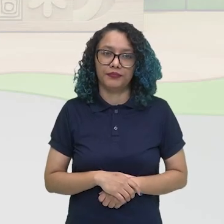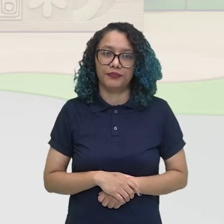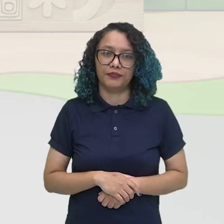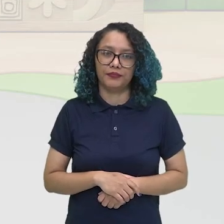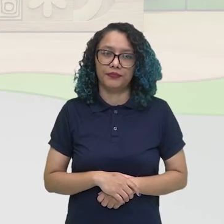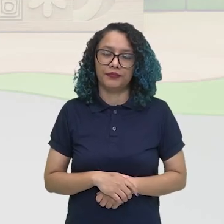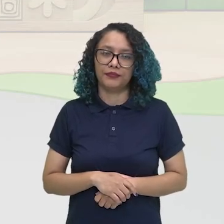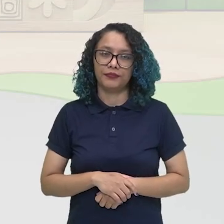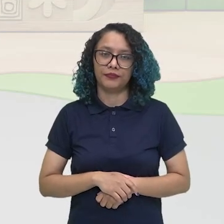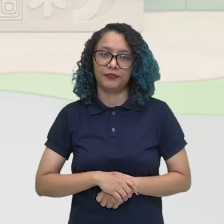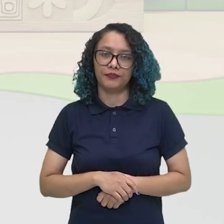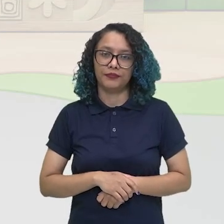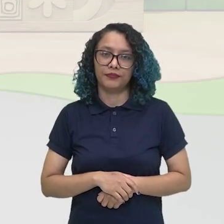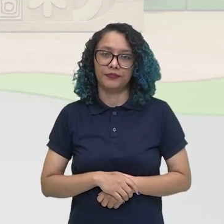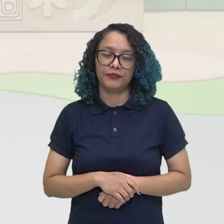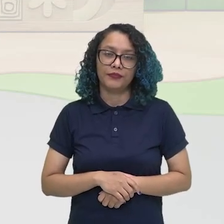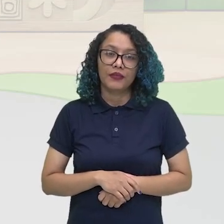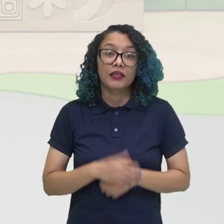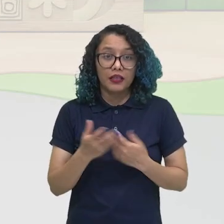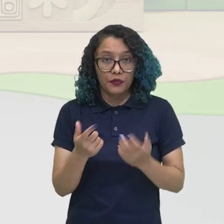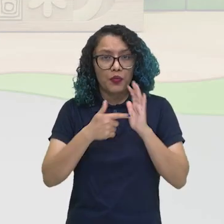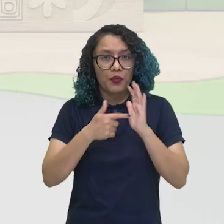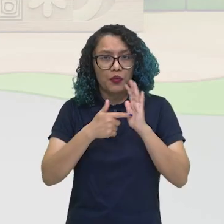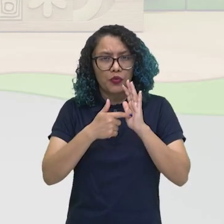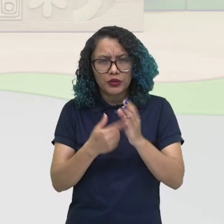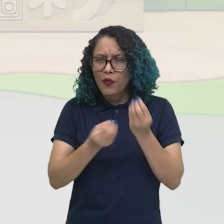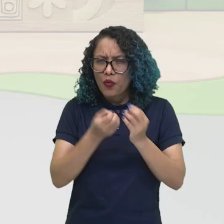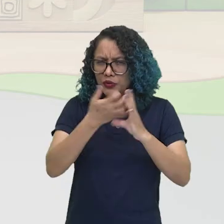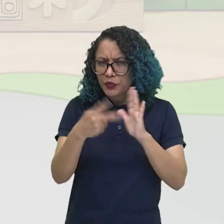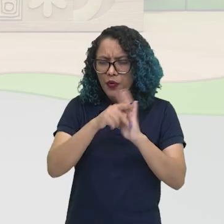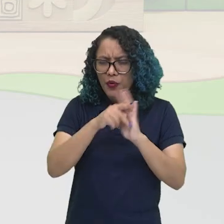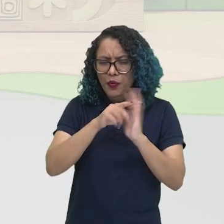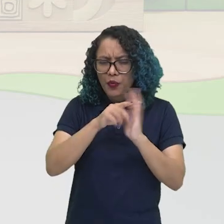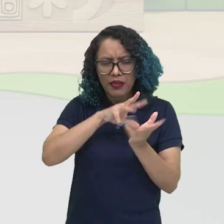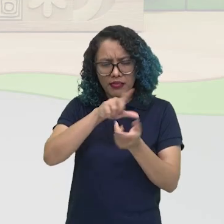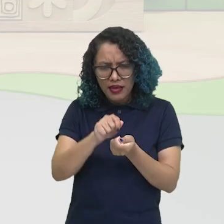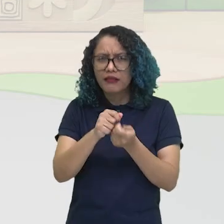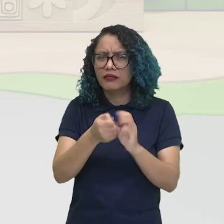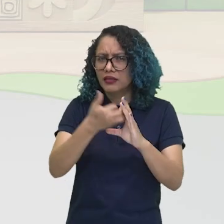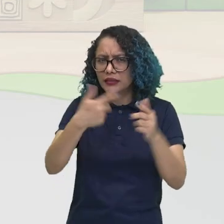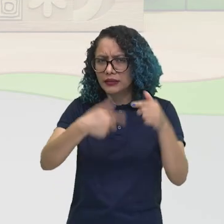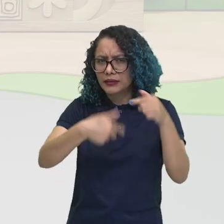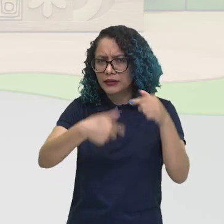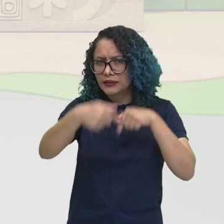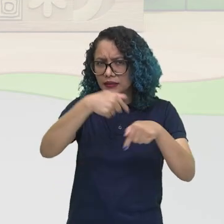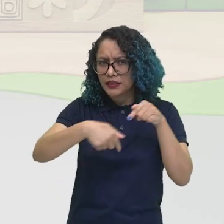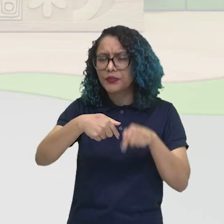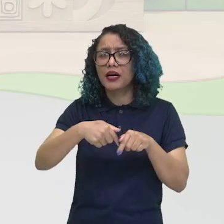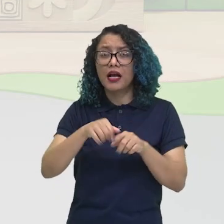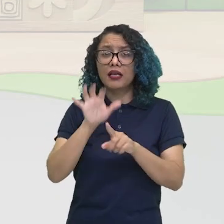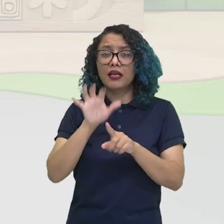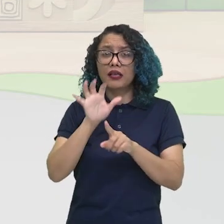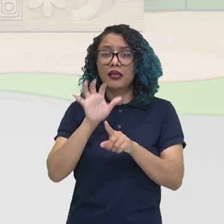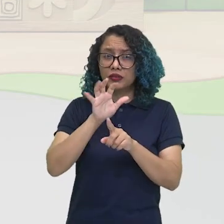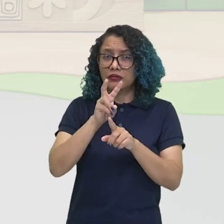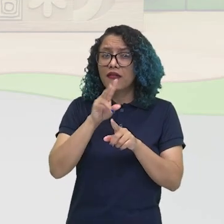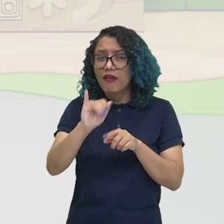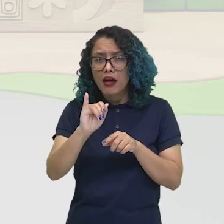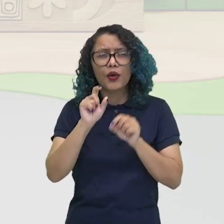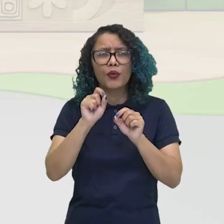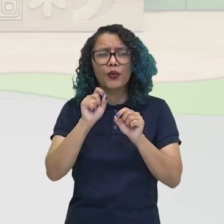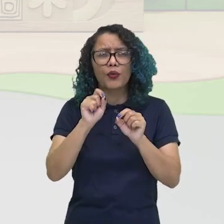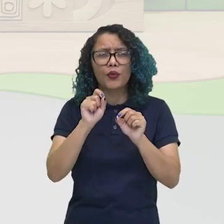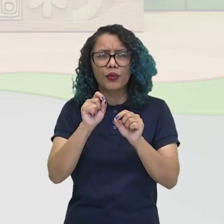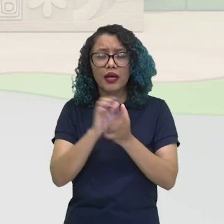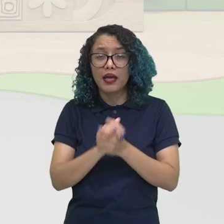planeta, né? A composição química dele, que isso vai definir o quê? O